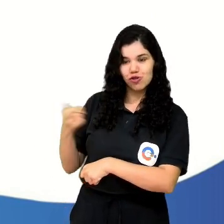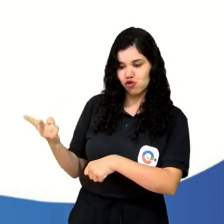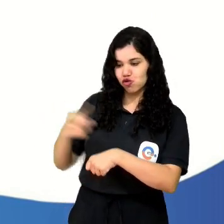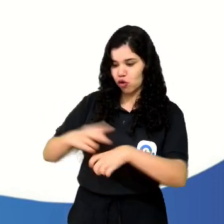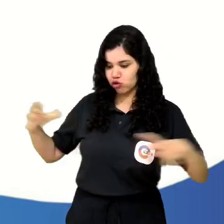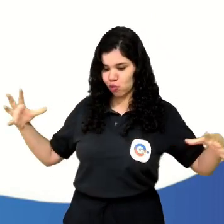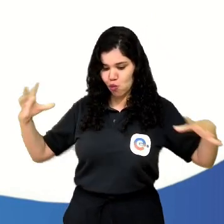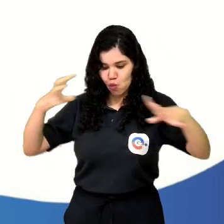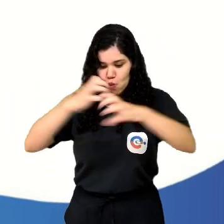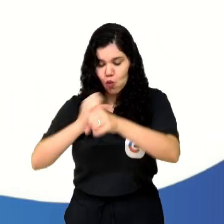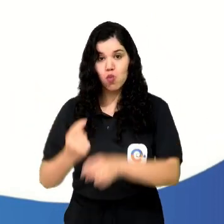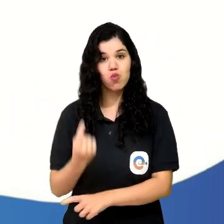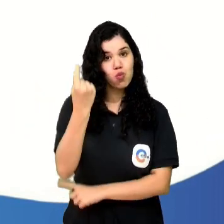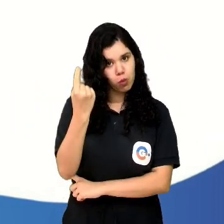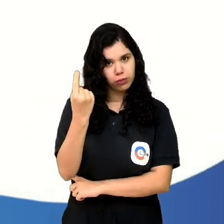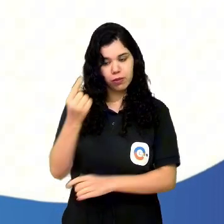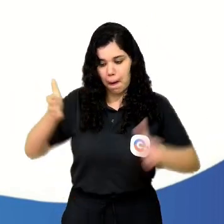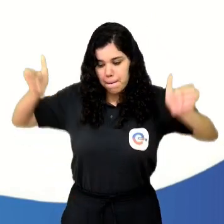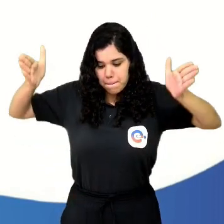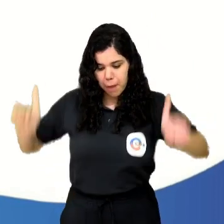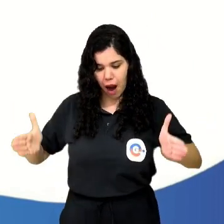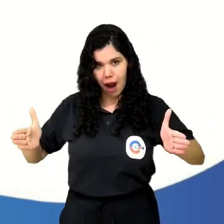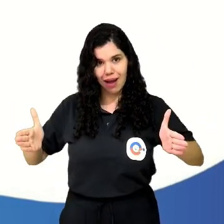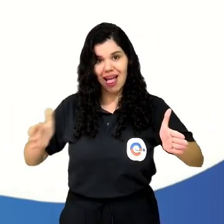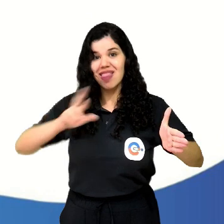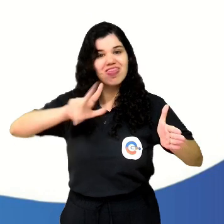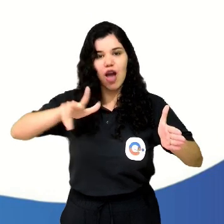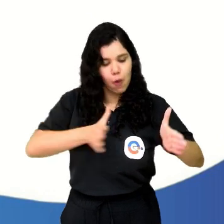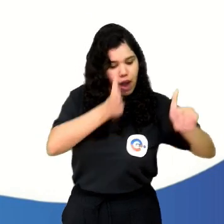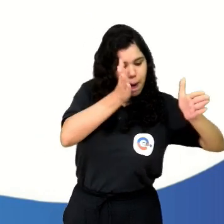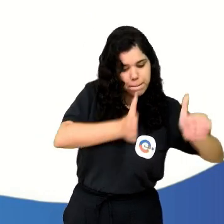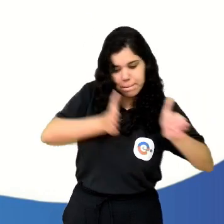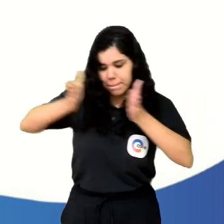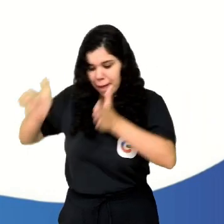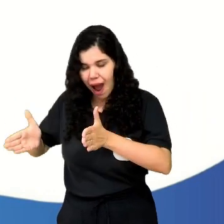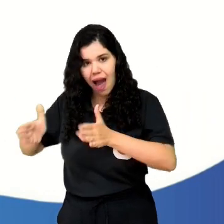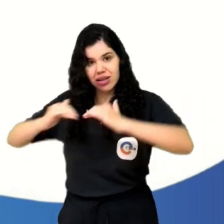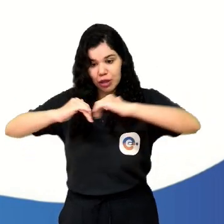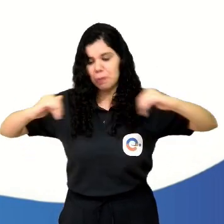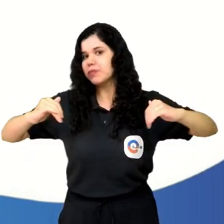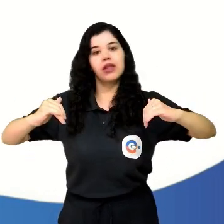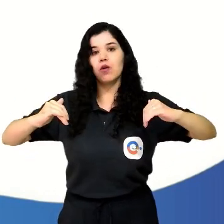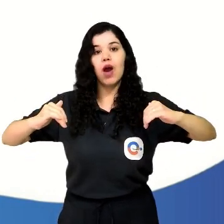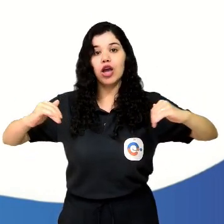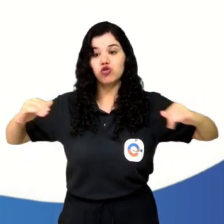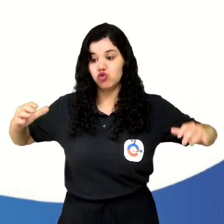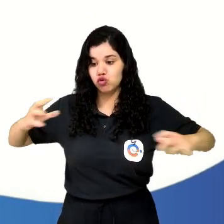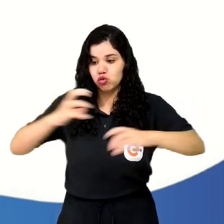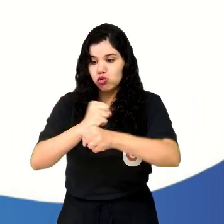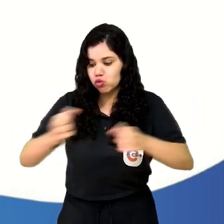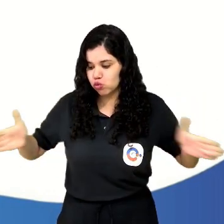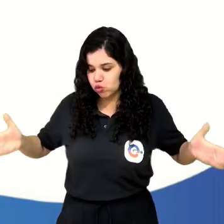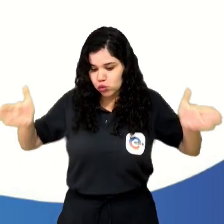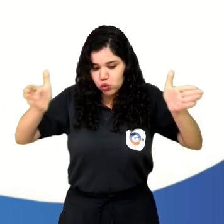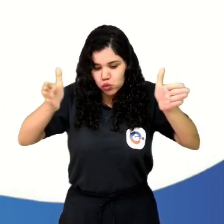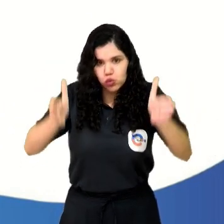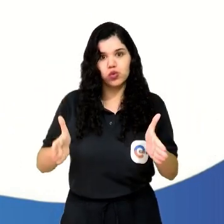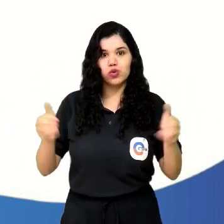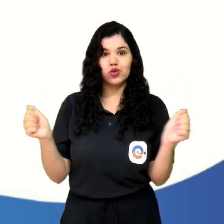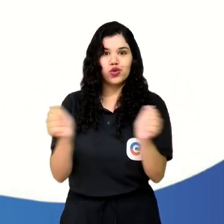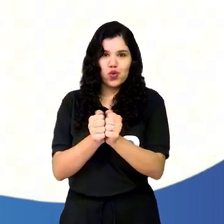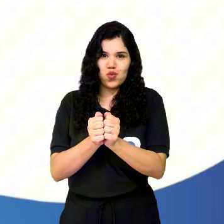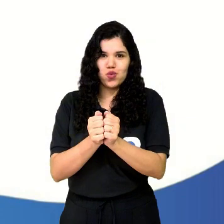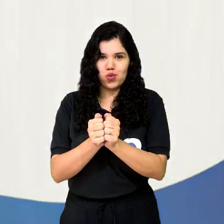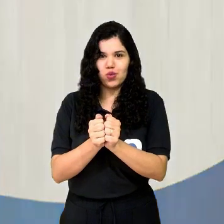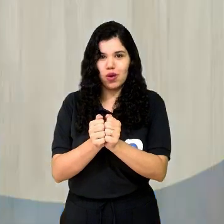um todo. Ou seja, a questão não quer que eu analise esses potes separadamente. Ele quer que eu analise esse pote